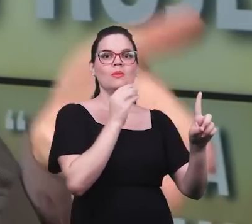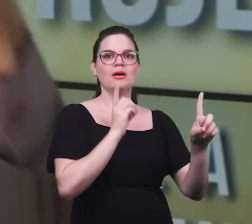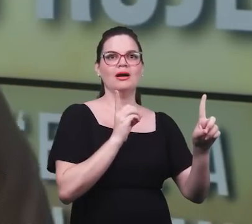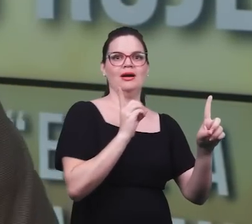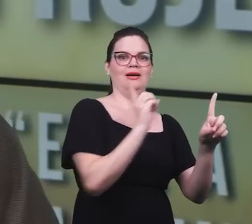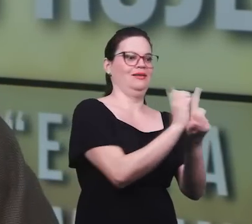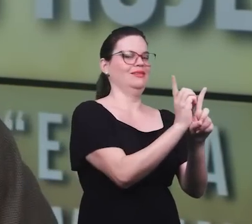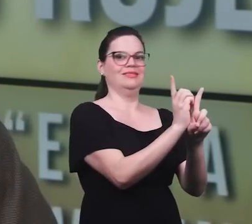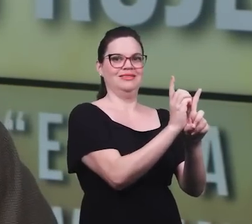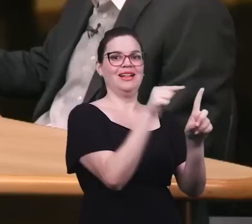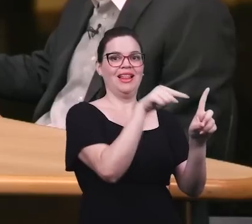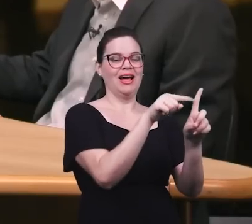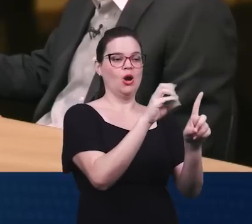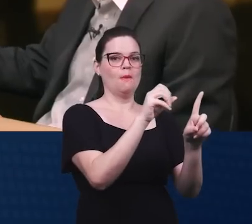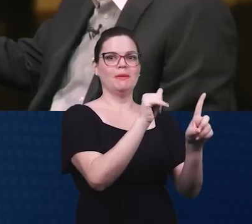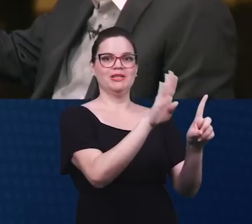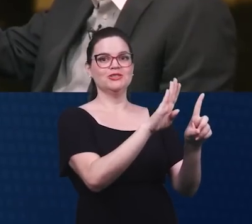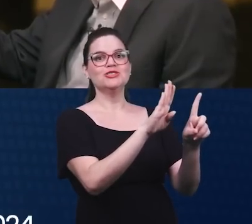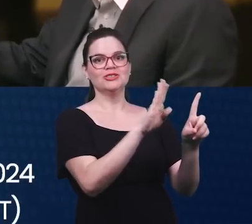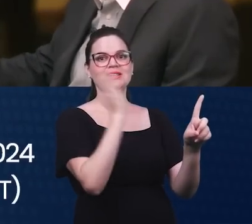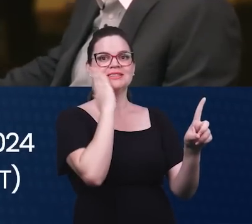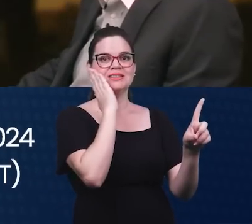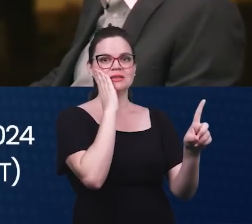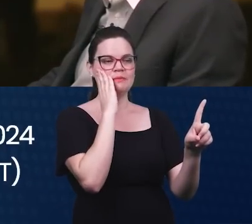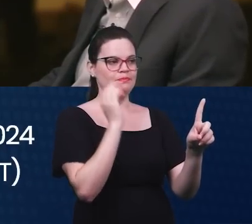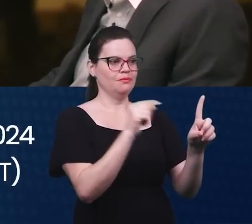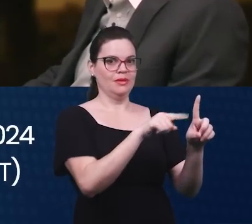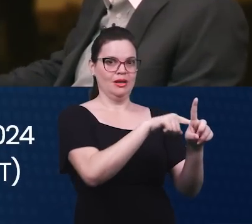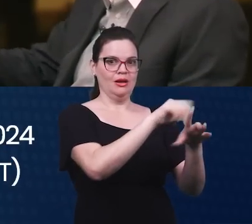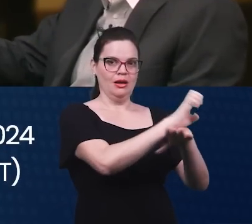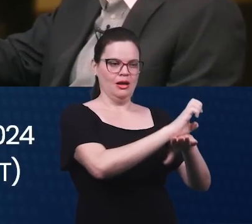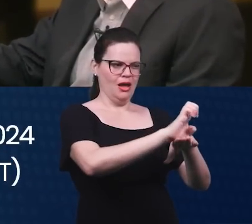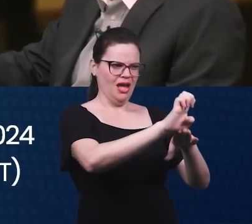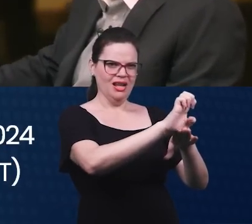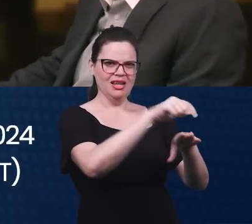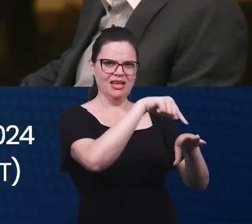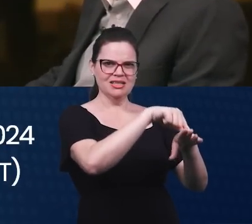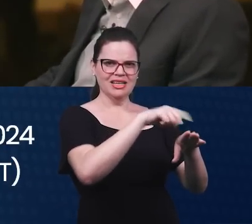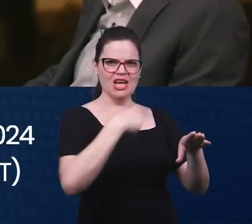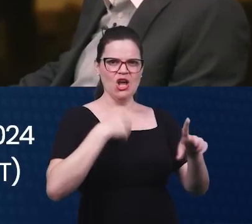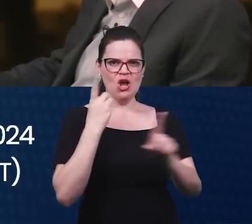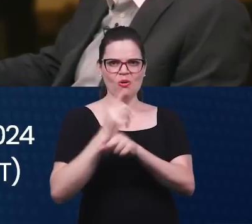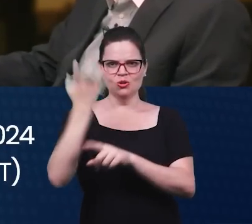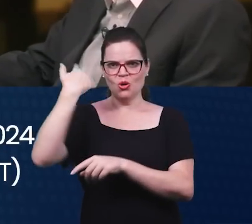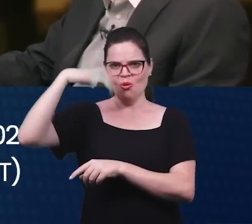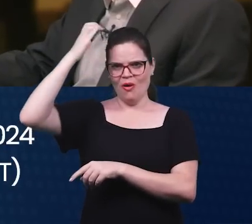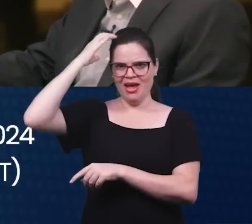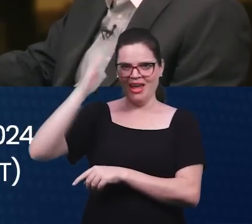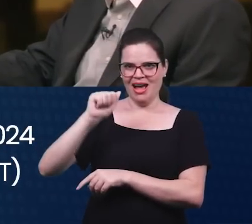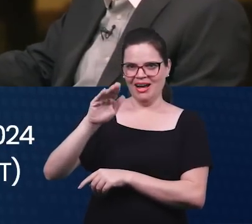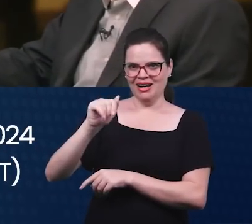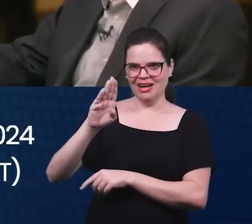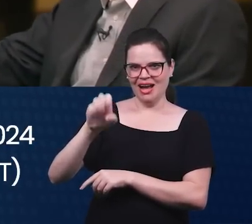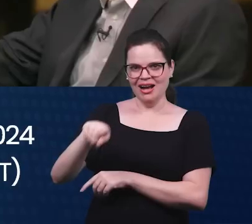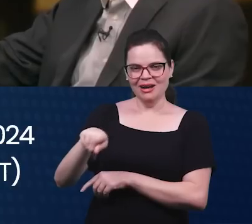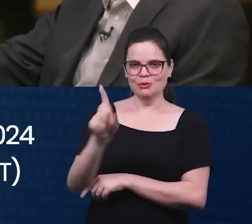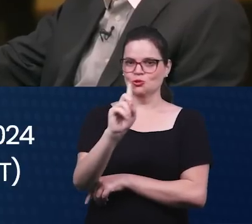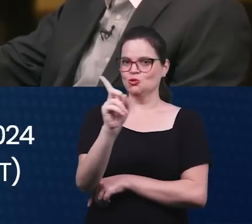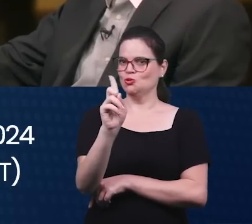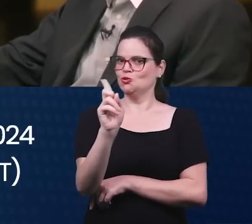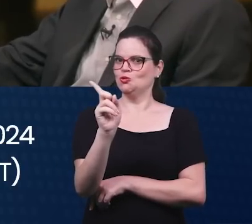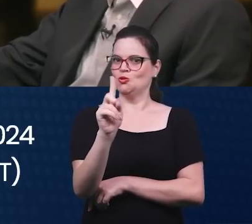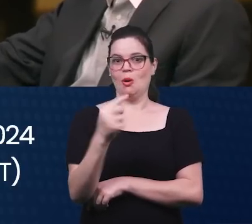Encontrou Obadias. O caminho de Acabe não tem o profeta, que é o caminho da apostasia. Às vezes uma pessoa